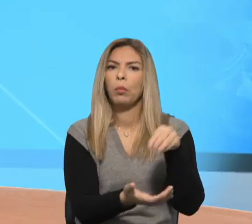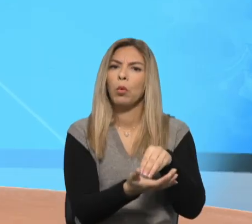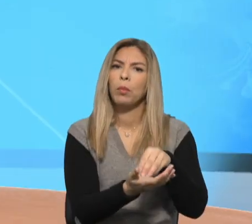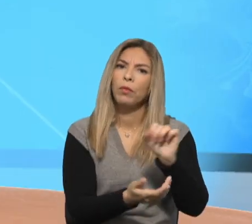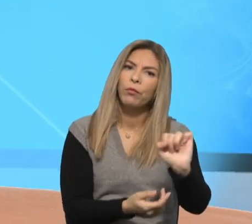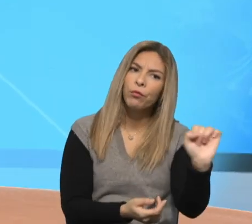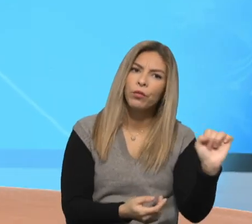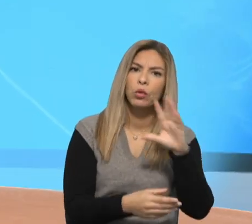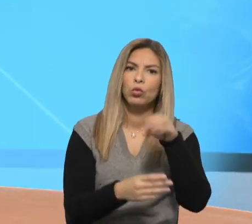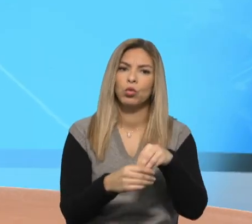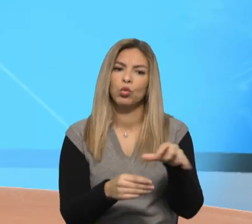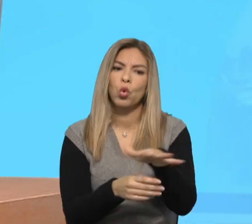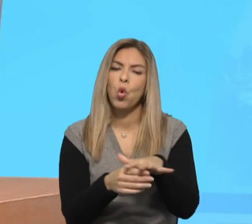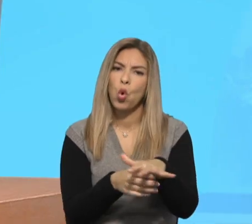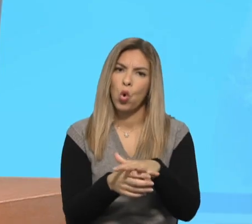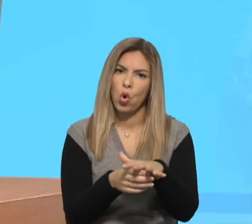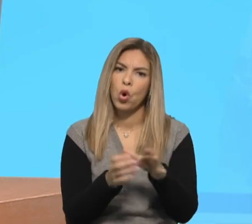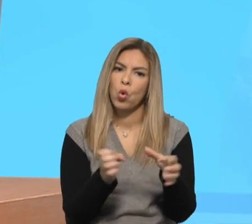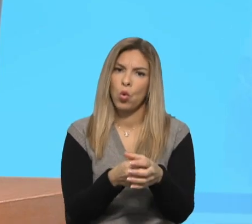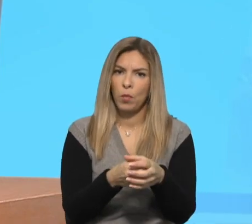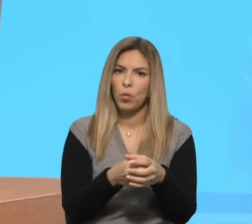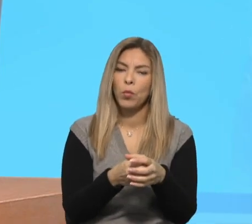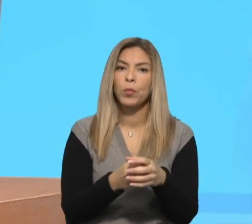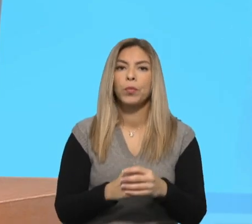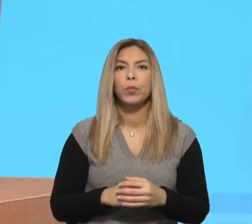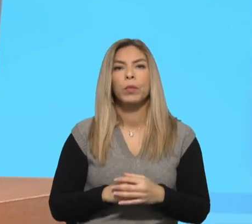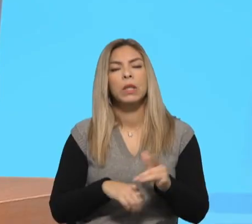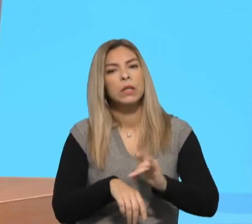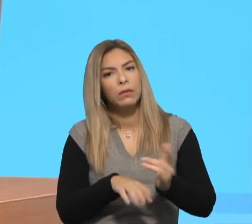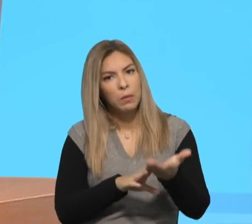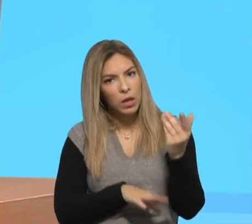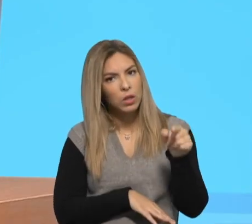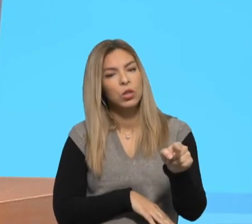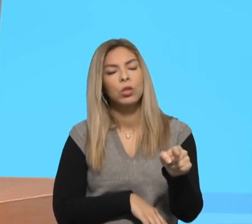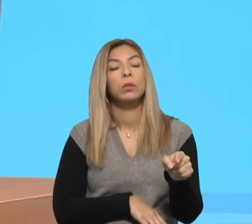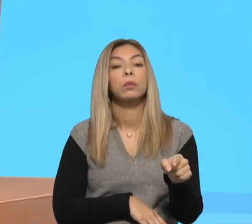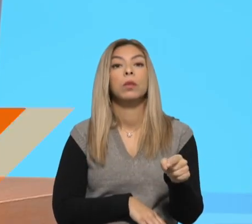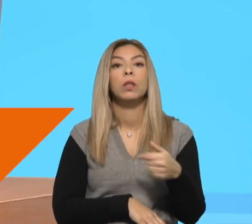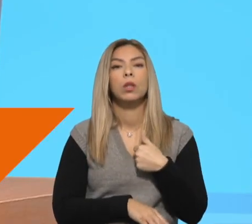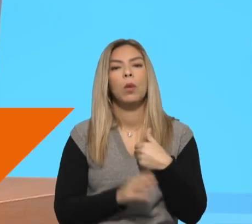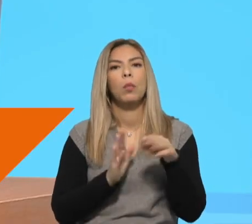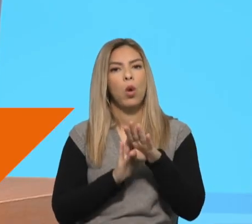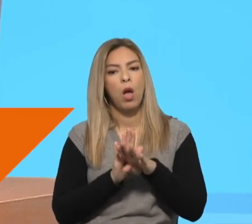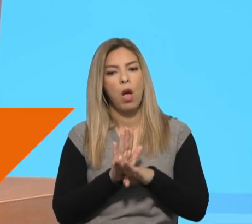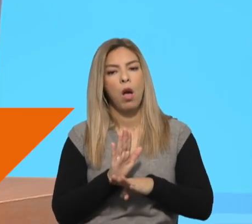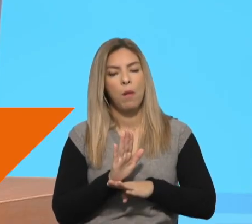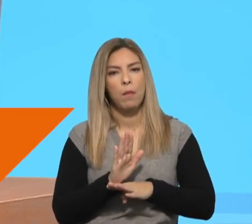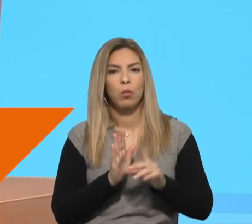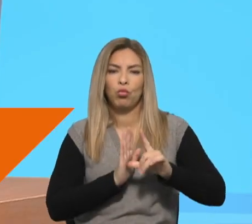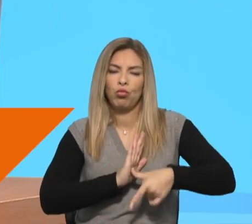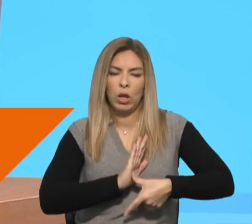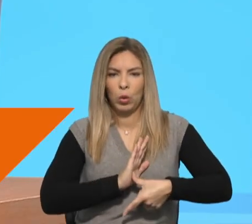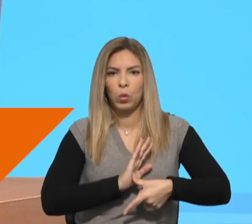pelas zonas mais frágeis dos colaboradores. E, portanto, temos um programa que já está posto em muitas empresas, em que, no